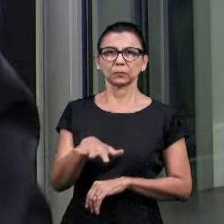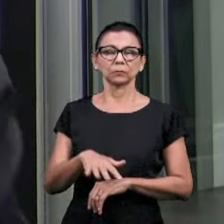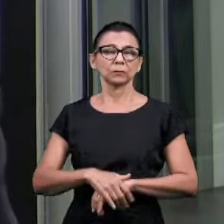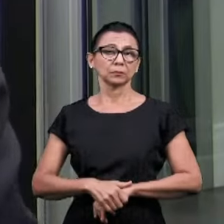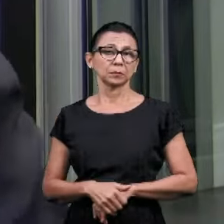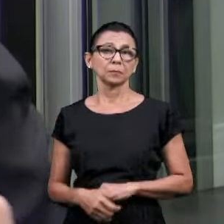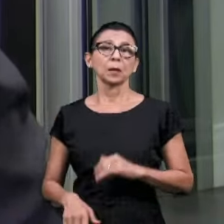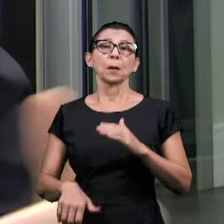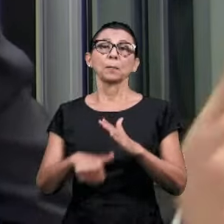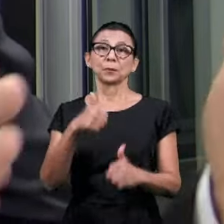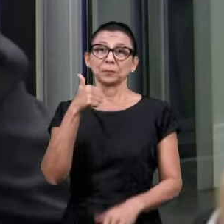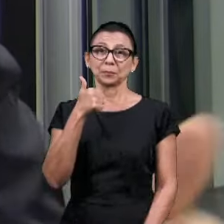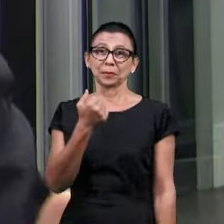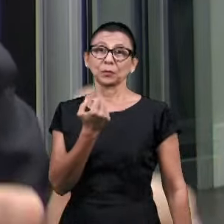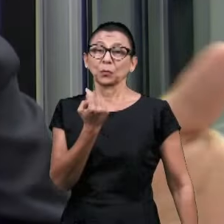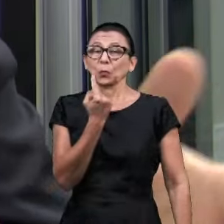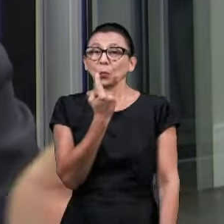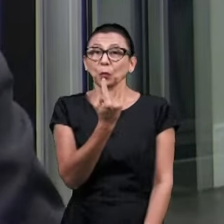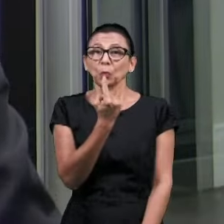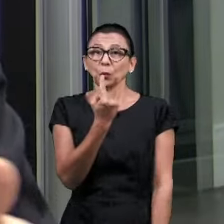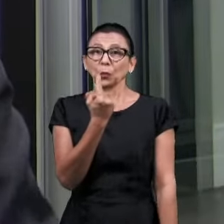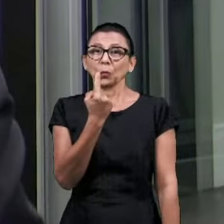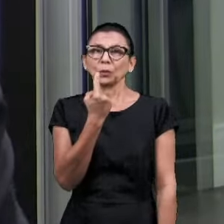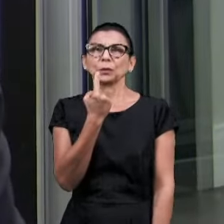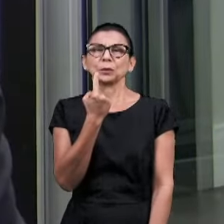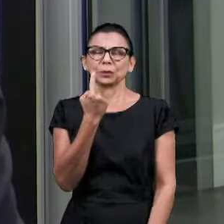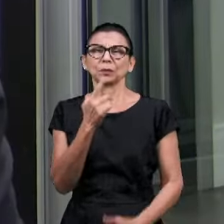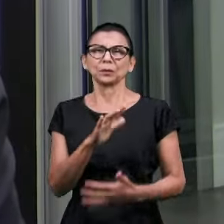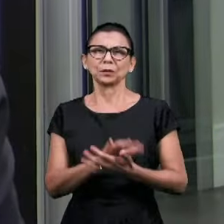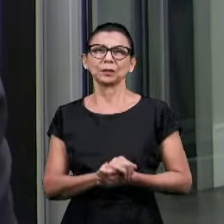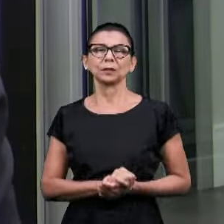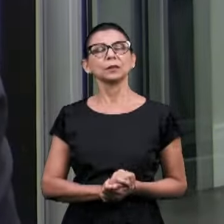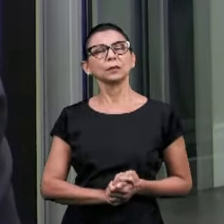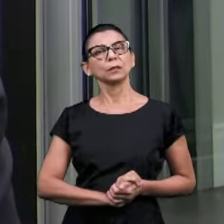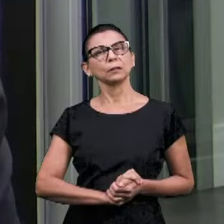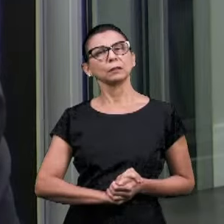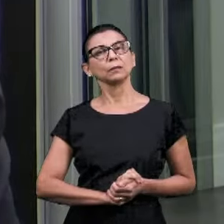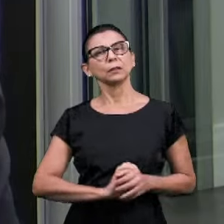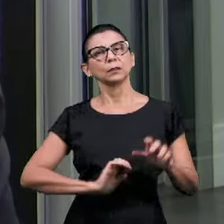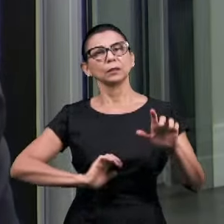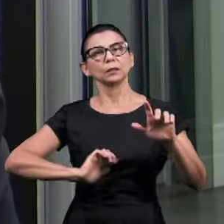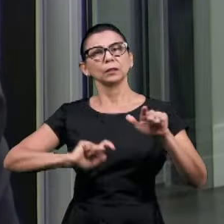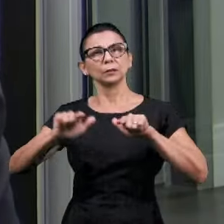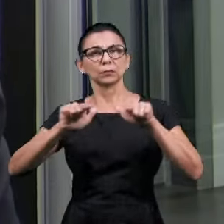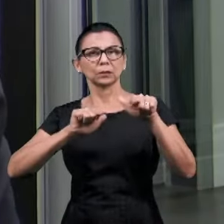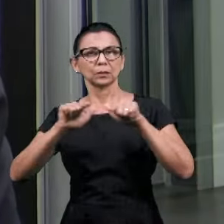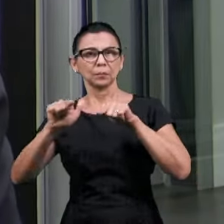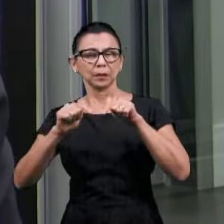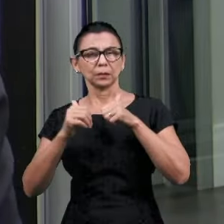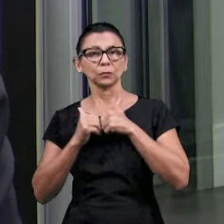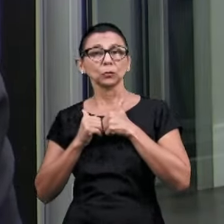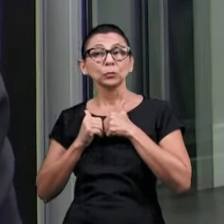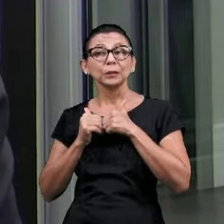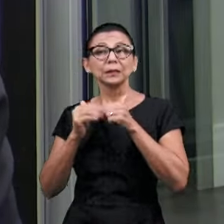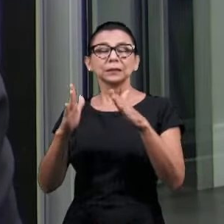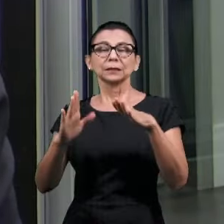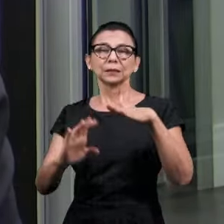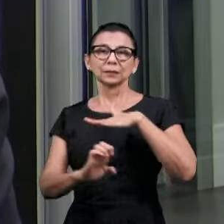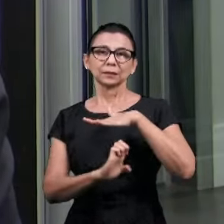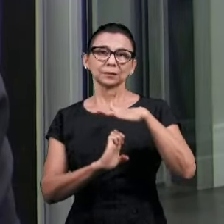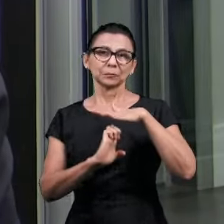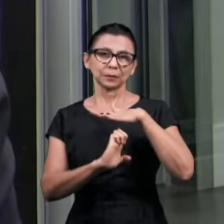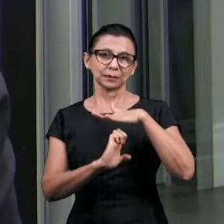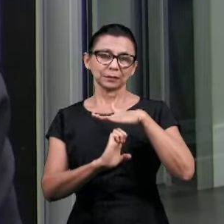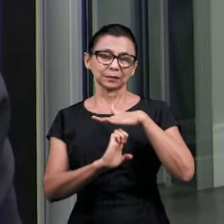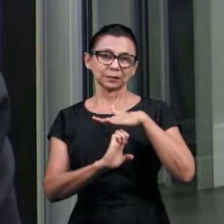emprego, né? Desde 20 anos para 21 eu tinha quando me ingressei lá. E